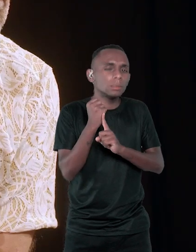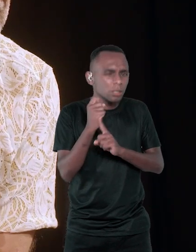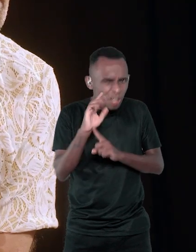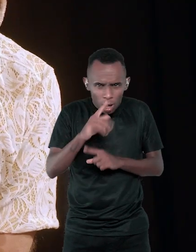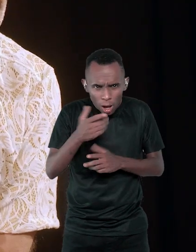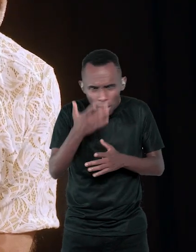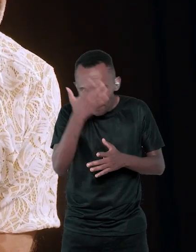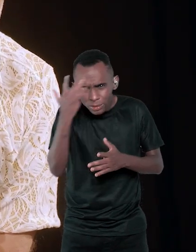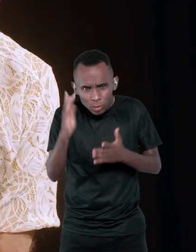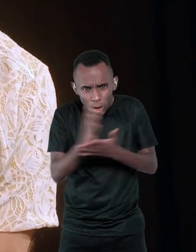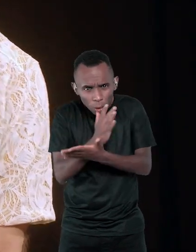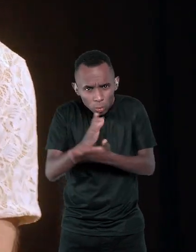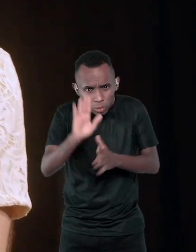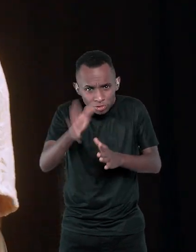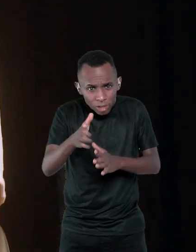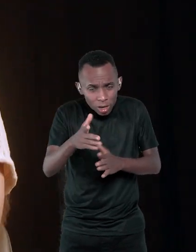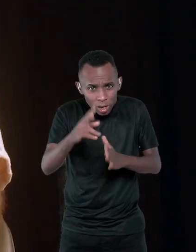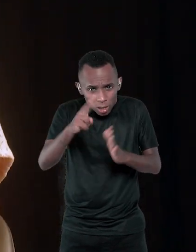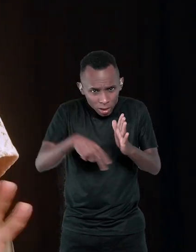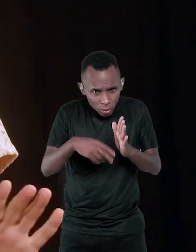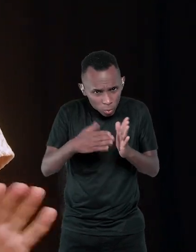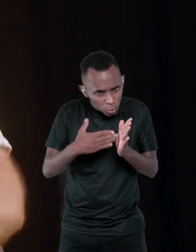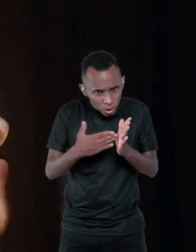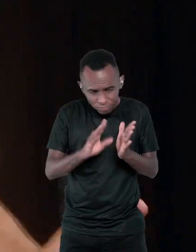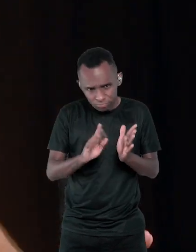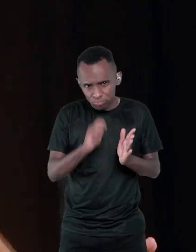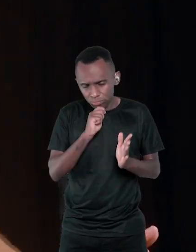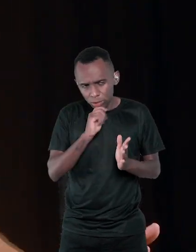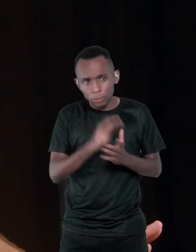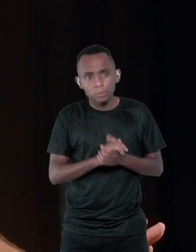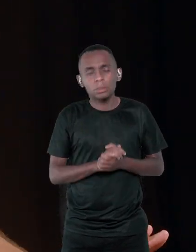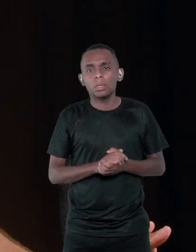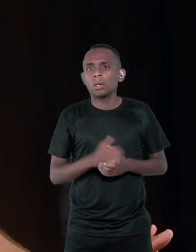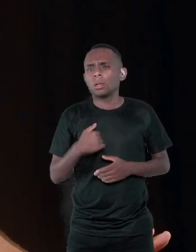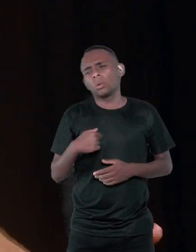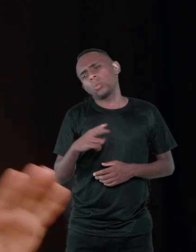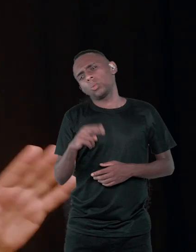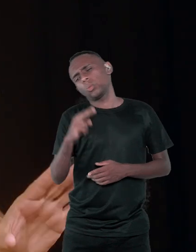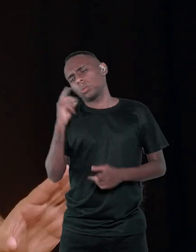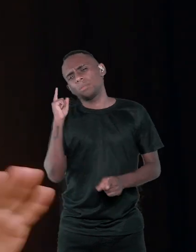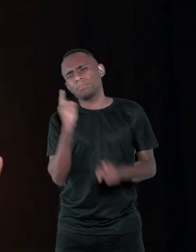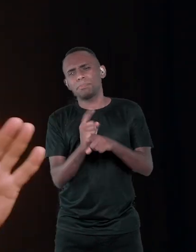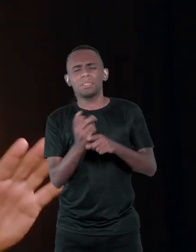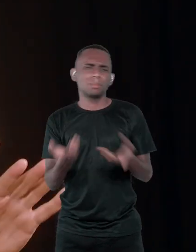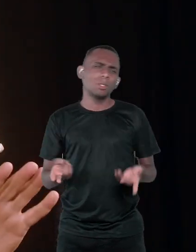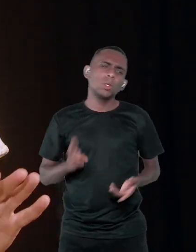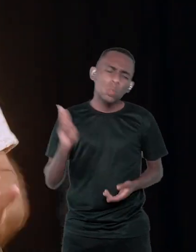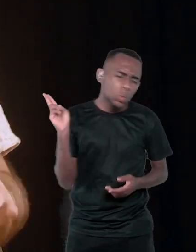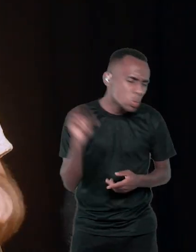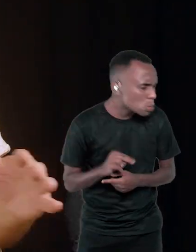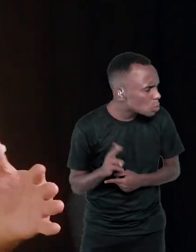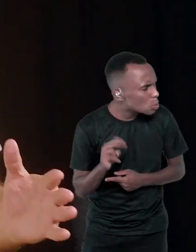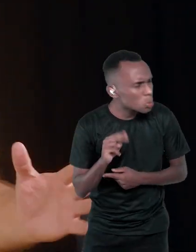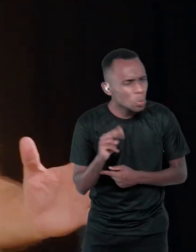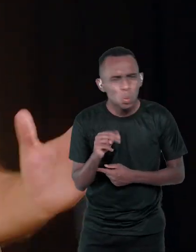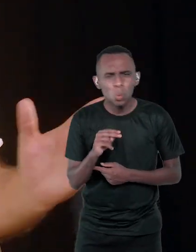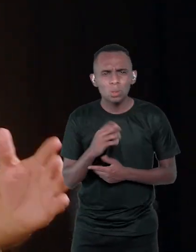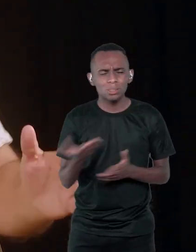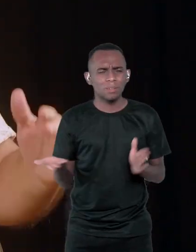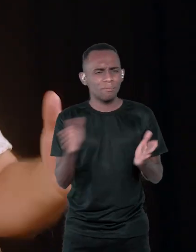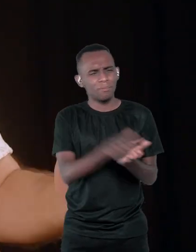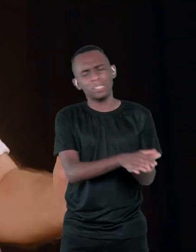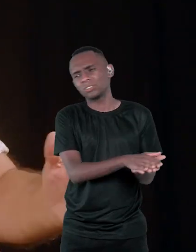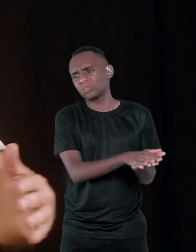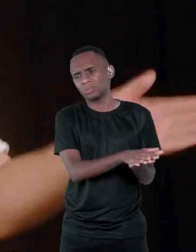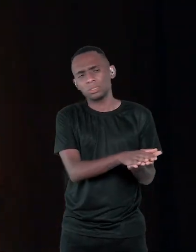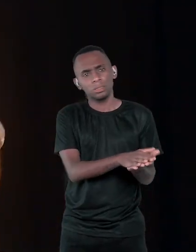livro? Não. Então, eu nunca vi uma coisa dessa. Eu nunca vi uma coisa. Nunca. Você fecha o livro. Sabe o